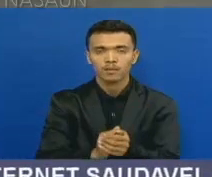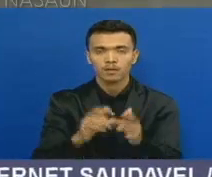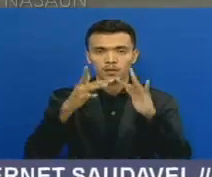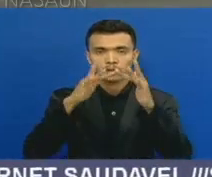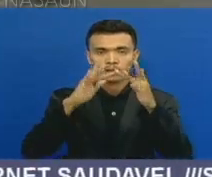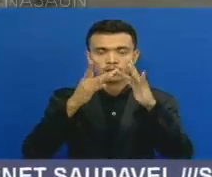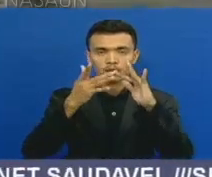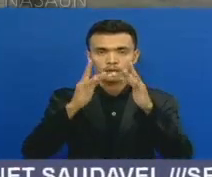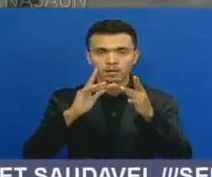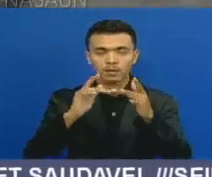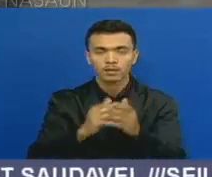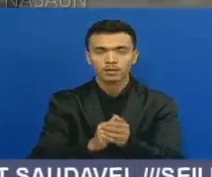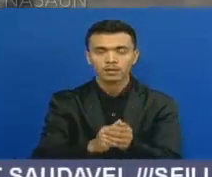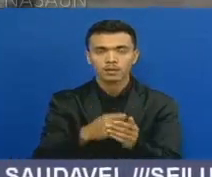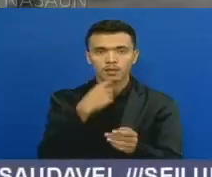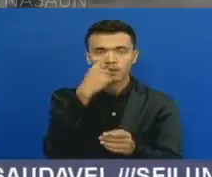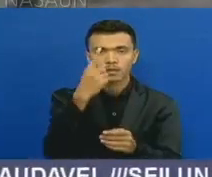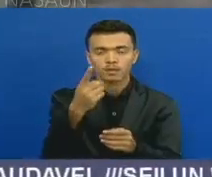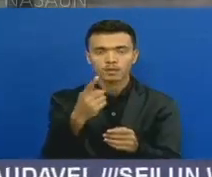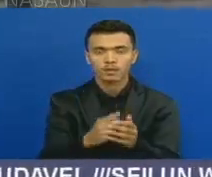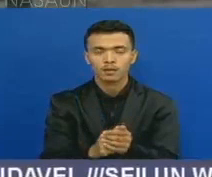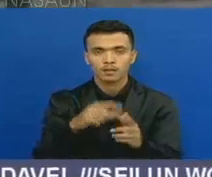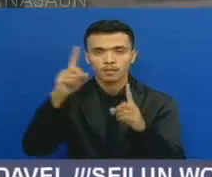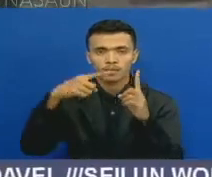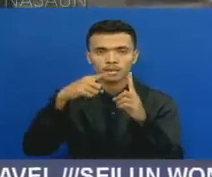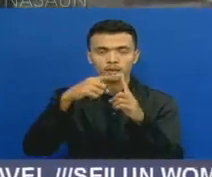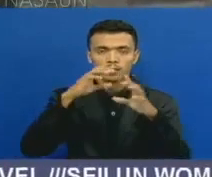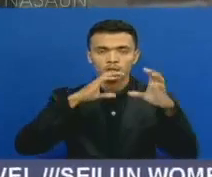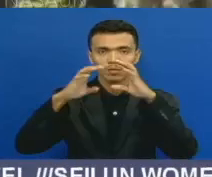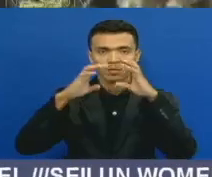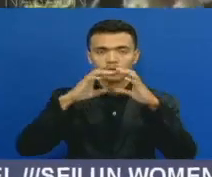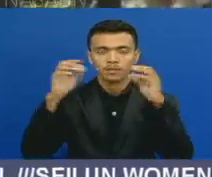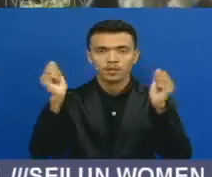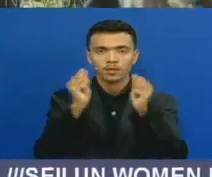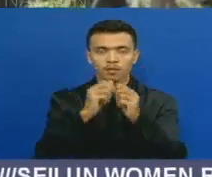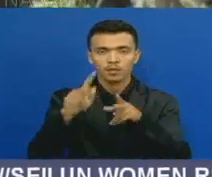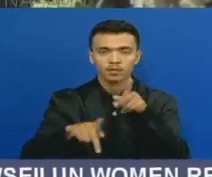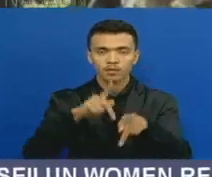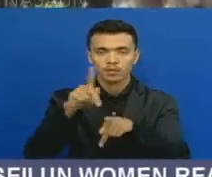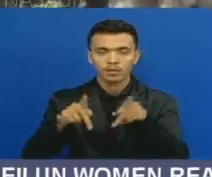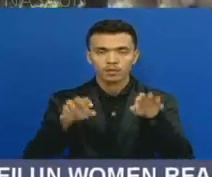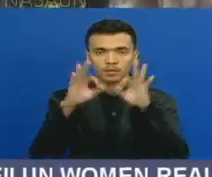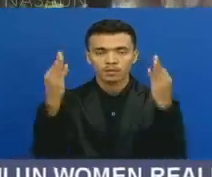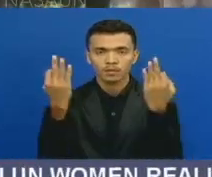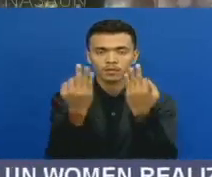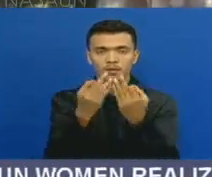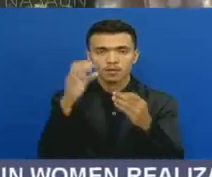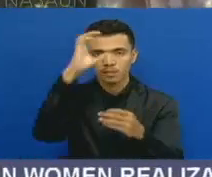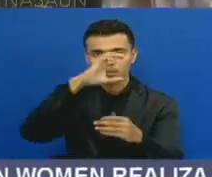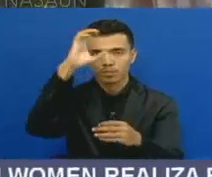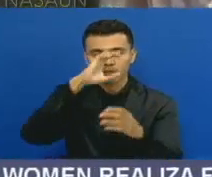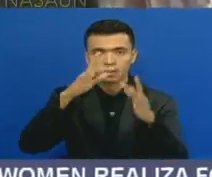ne. Mare Vida Nova hateten, Bahira atu komunika ho familia ka ema seluk, ten ki buka rede iho